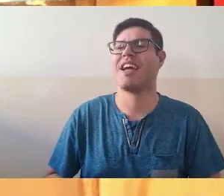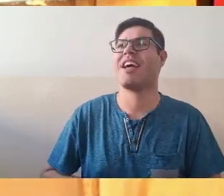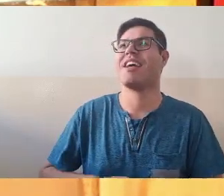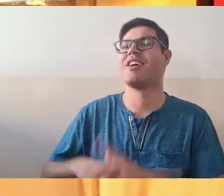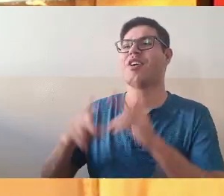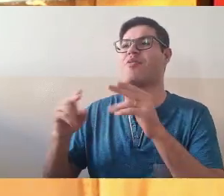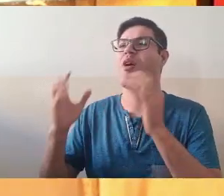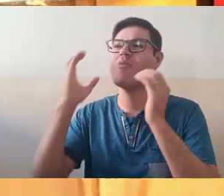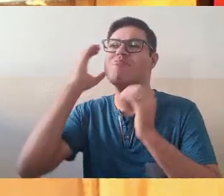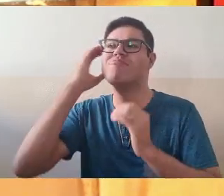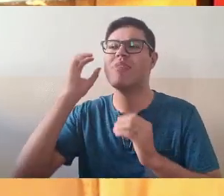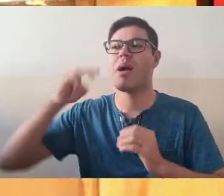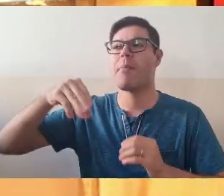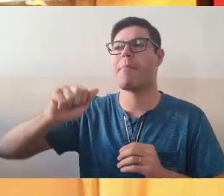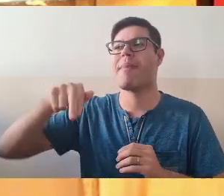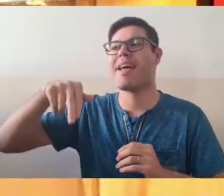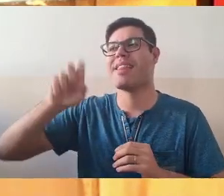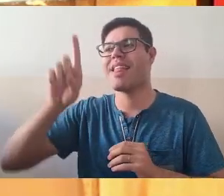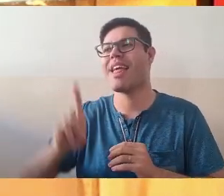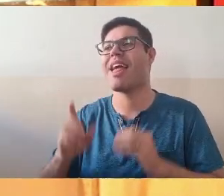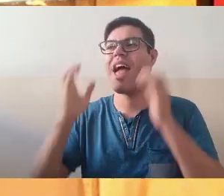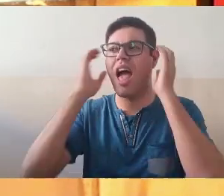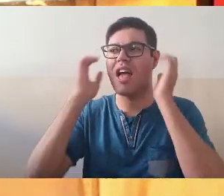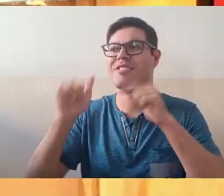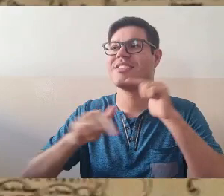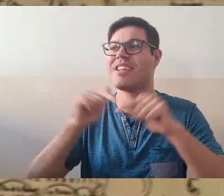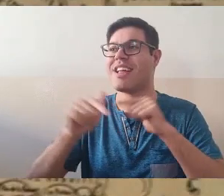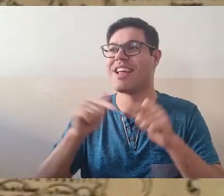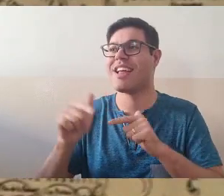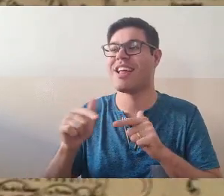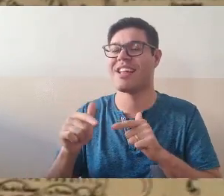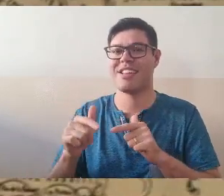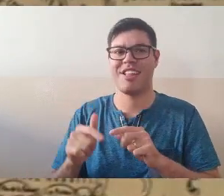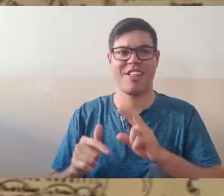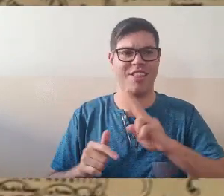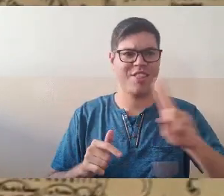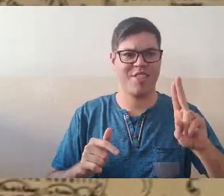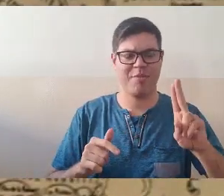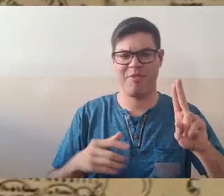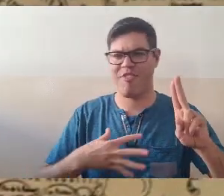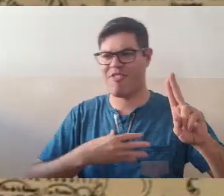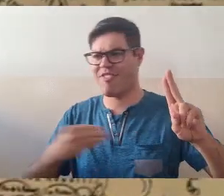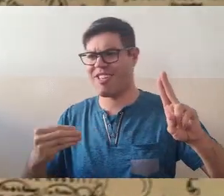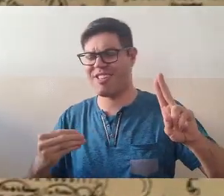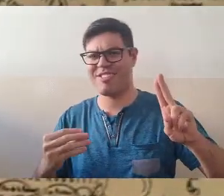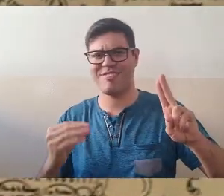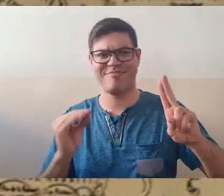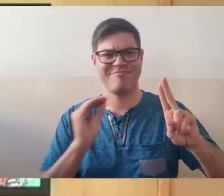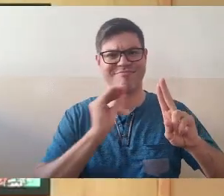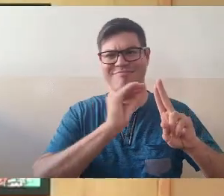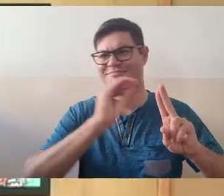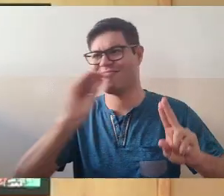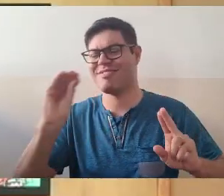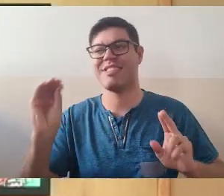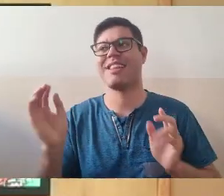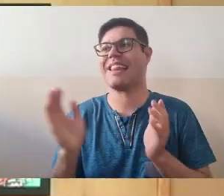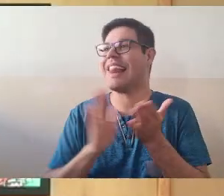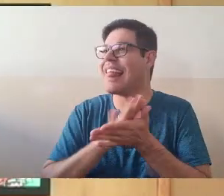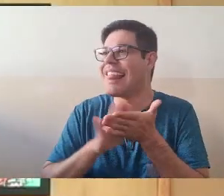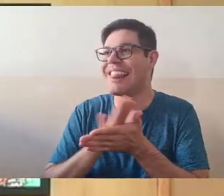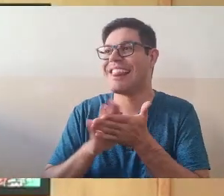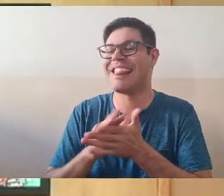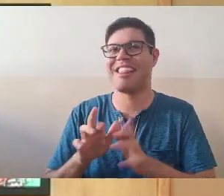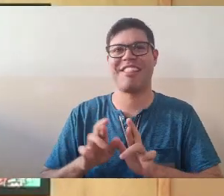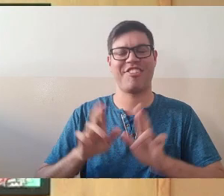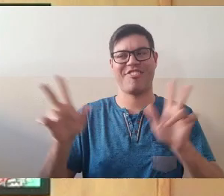filhos no nome, mas o pai dele é nome Tem diferente. nada a ver. Verdade. Bom, por isso que eu pensei. Mas eu não lembro do seu